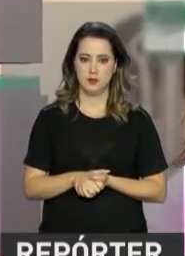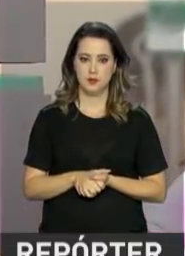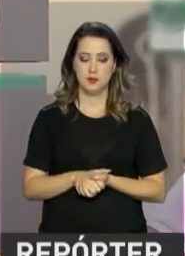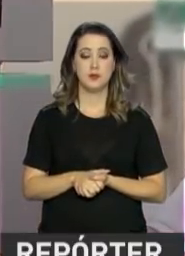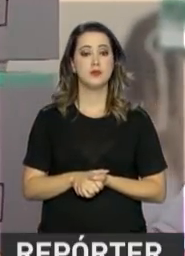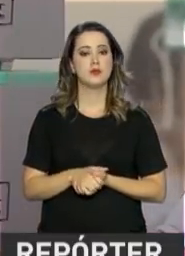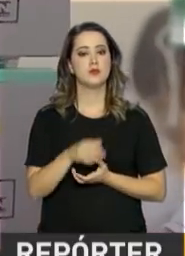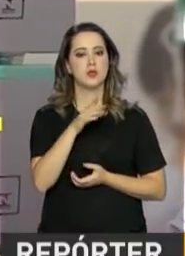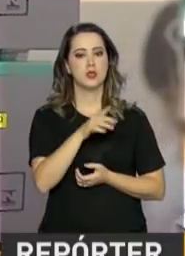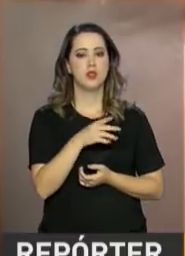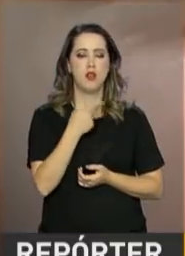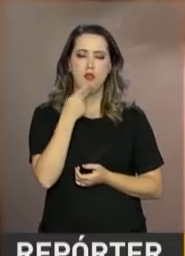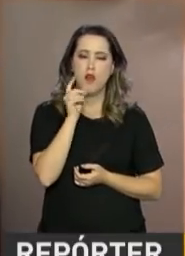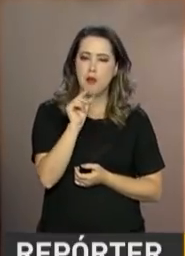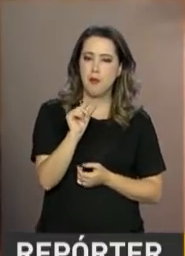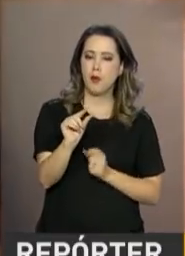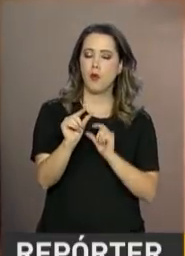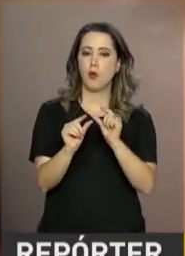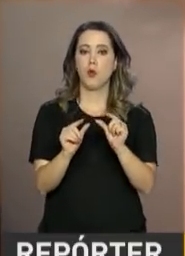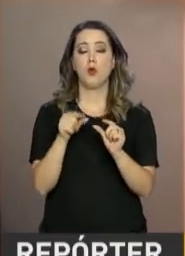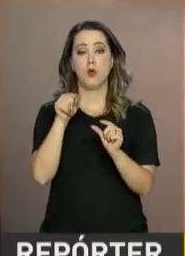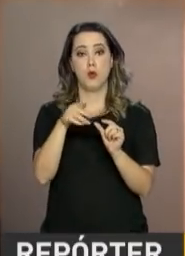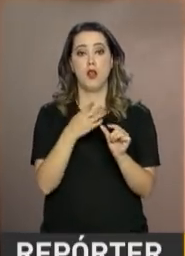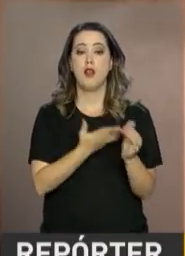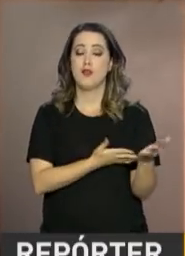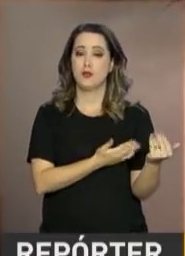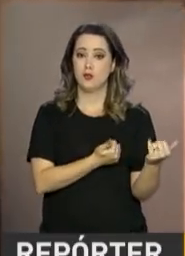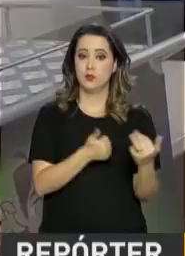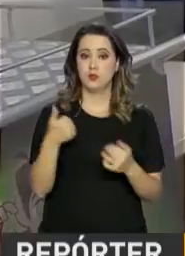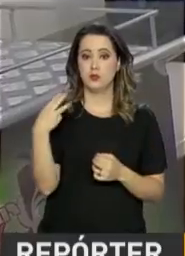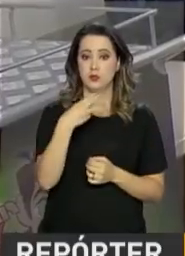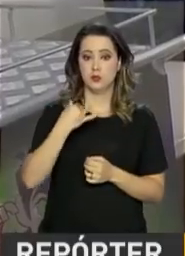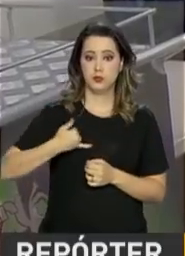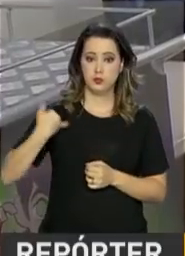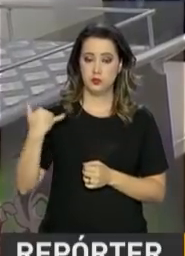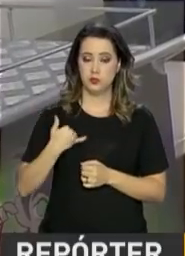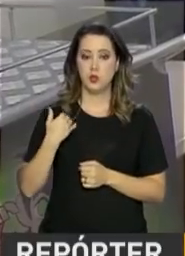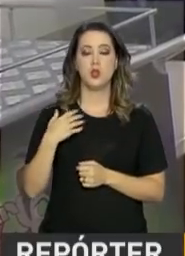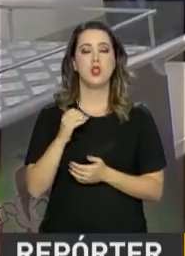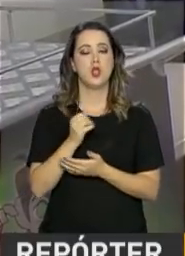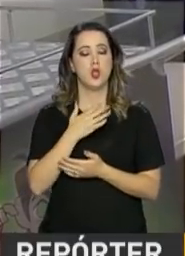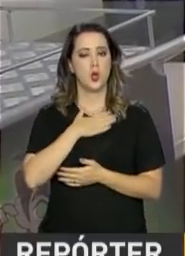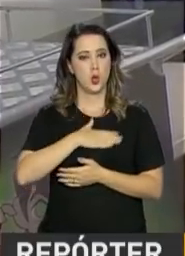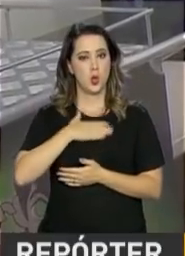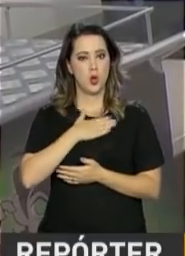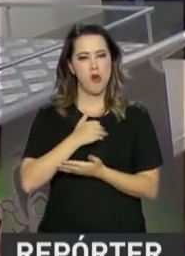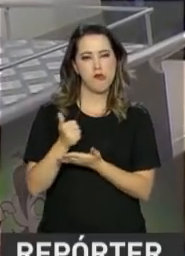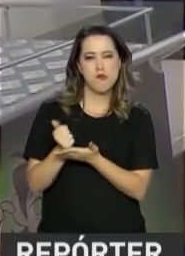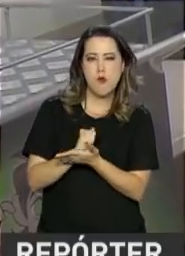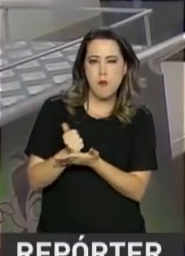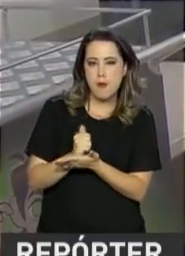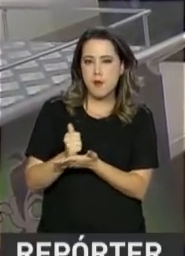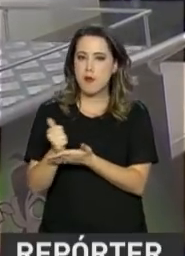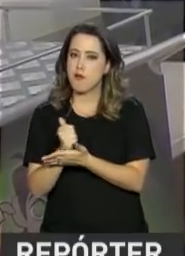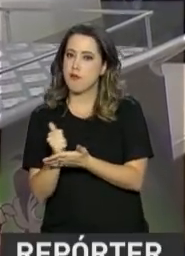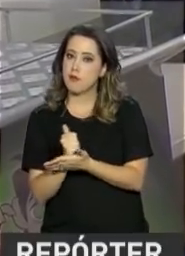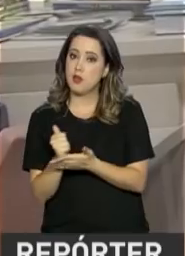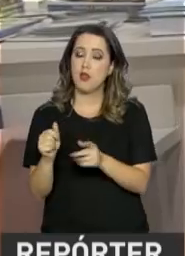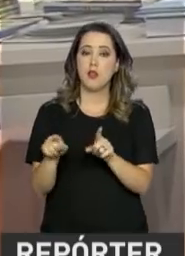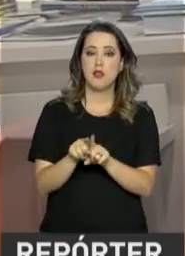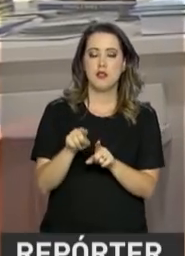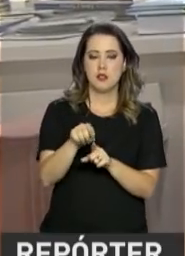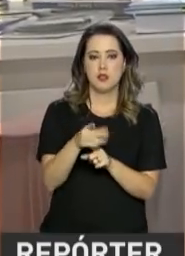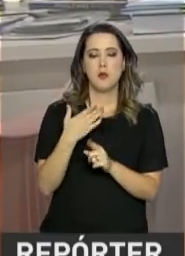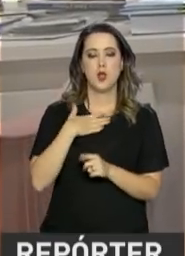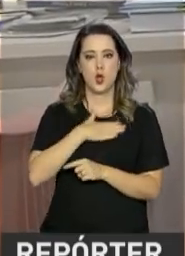Tímida de poucas palavras, Araiz é uma adolescente de 13 anos que gosta de videogame, sair com os amigos e de jogar futebol.